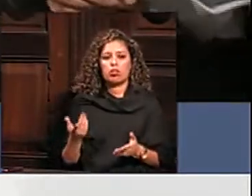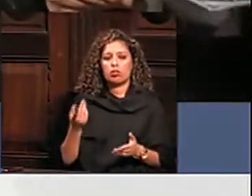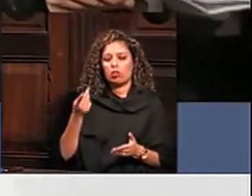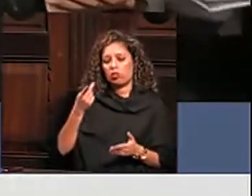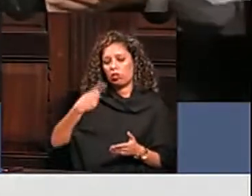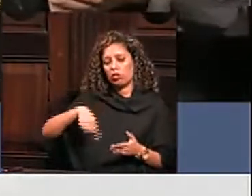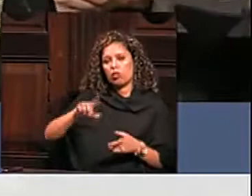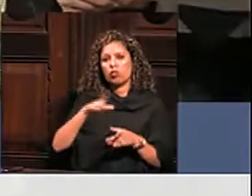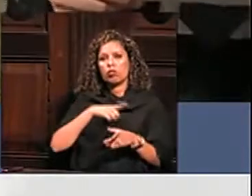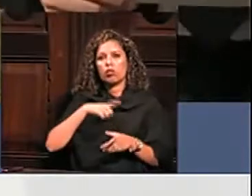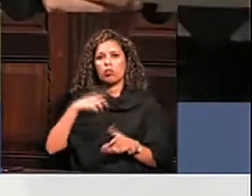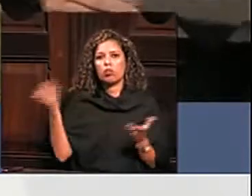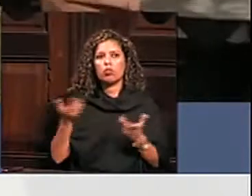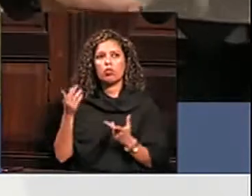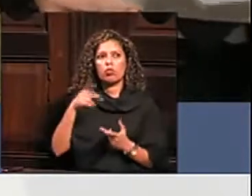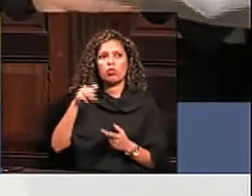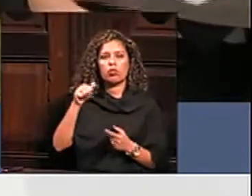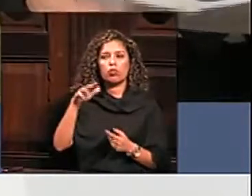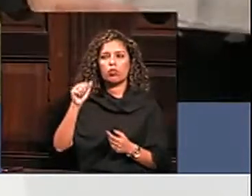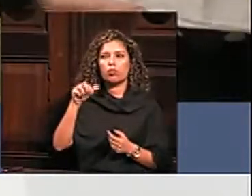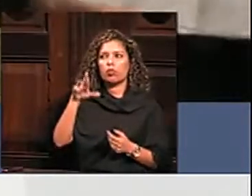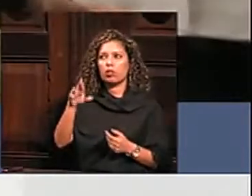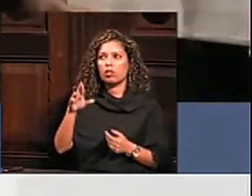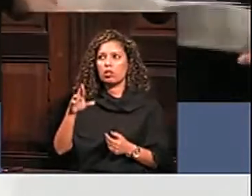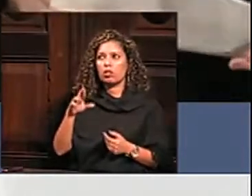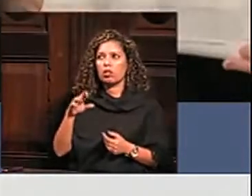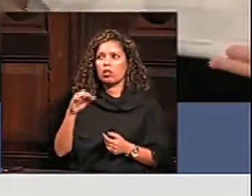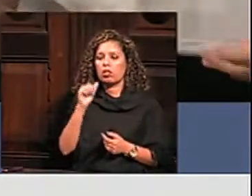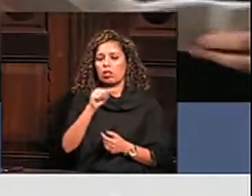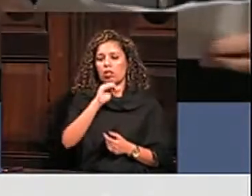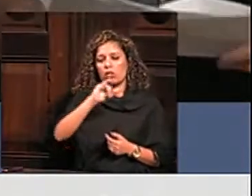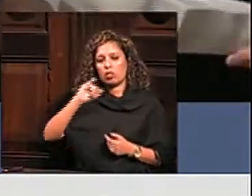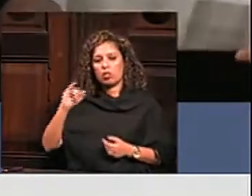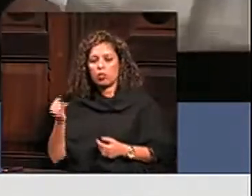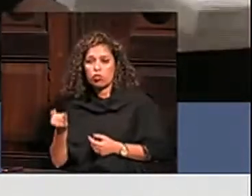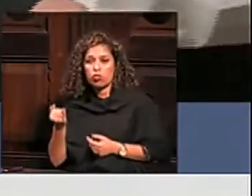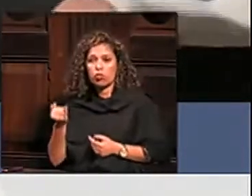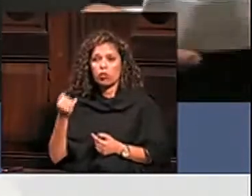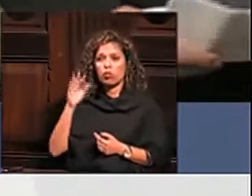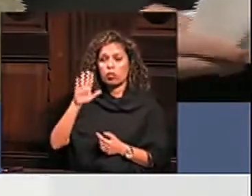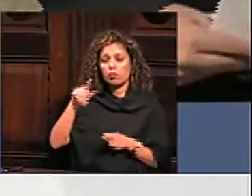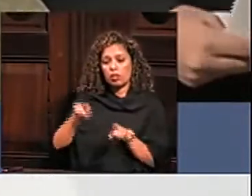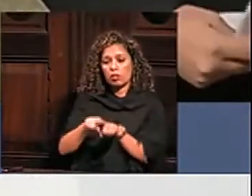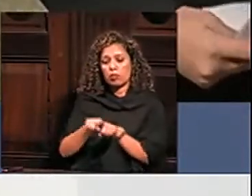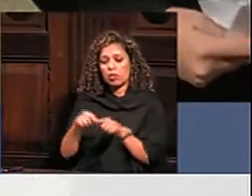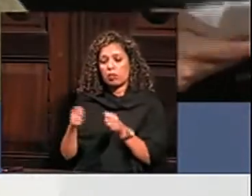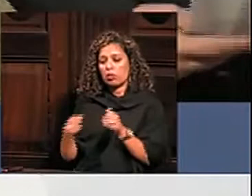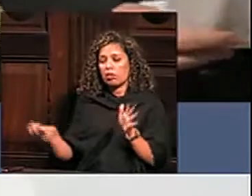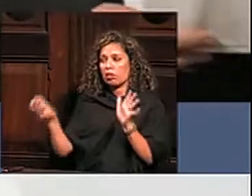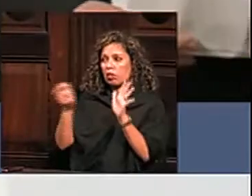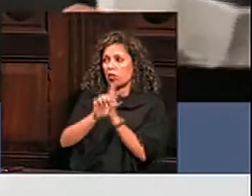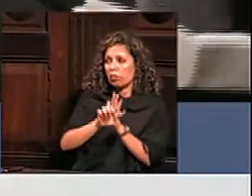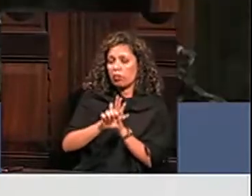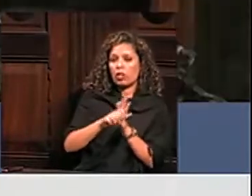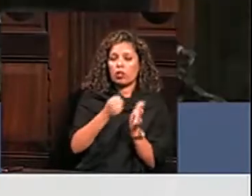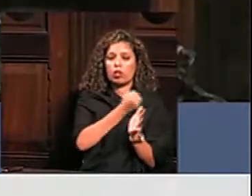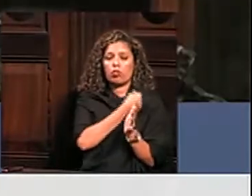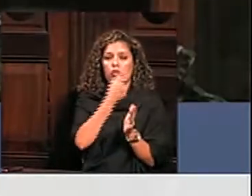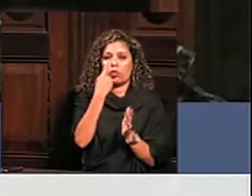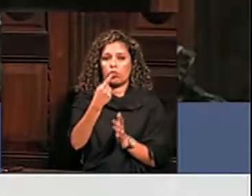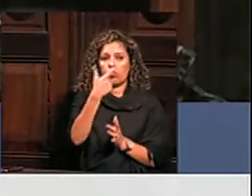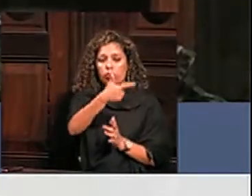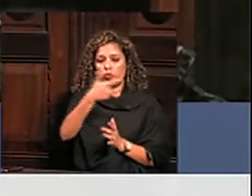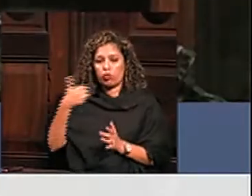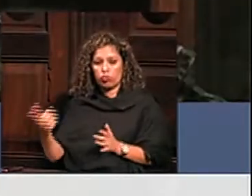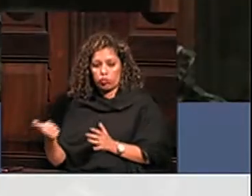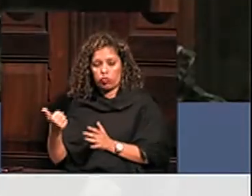da CCJ, mas adicionando essas duas emendas, 1 e 21. Deixa eu contribuir aqui, deputado